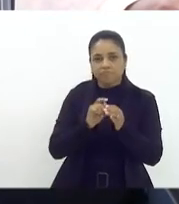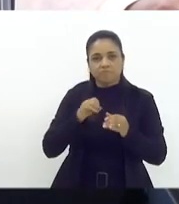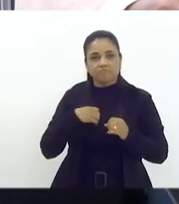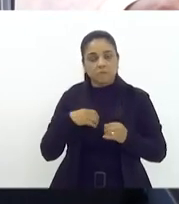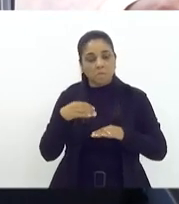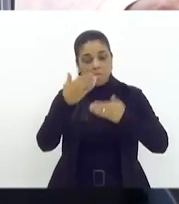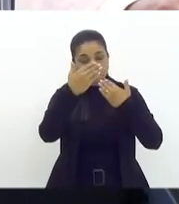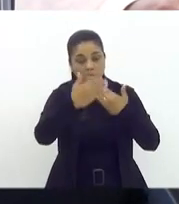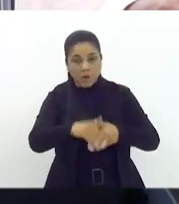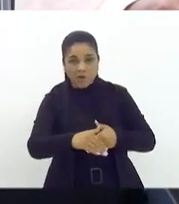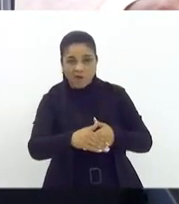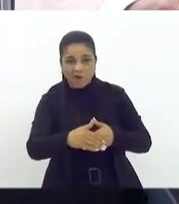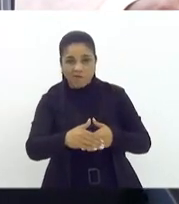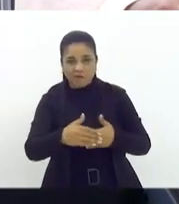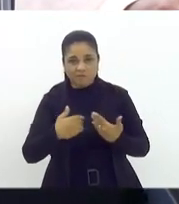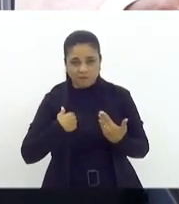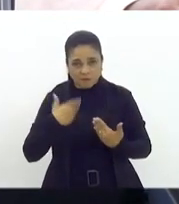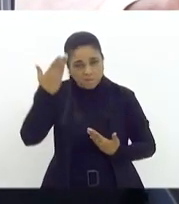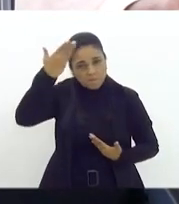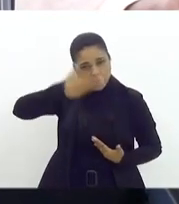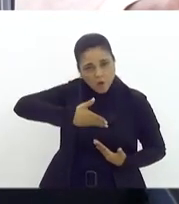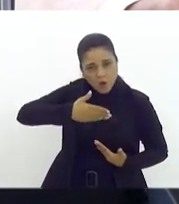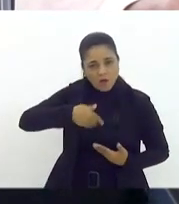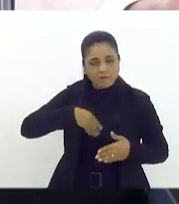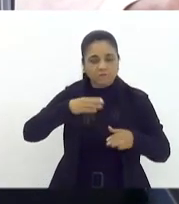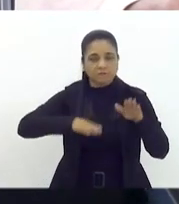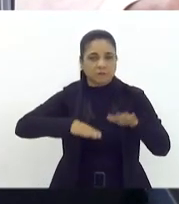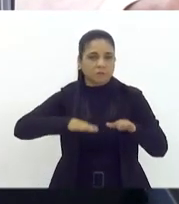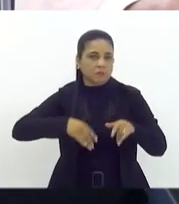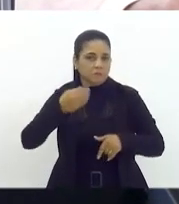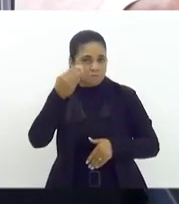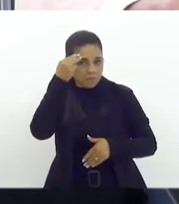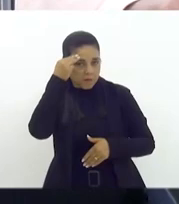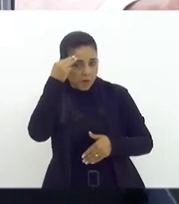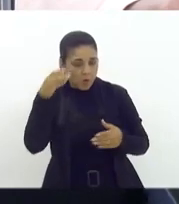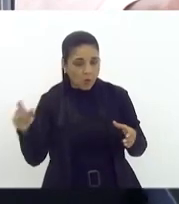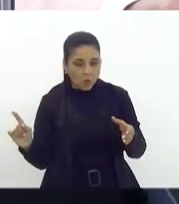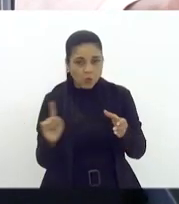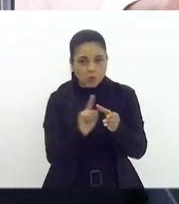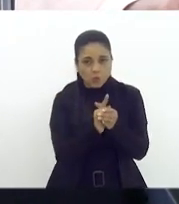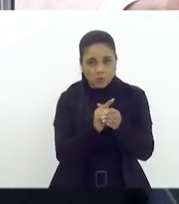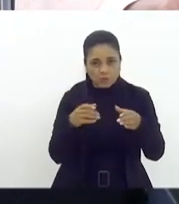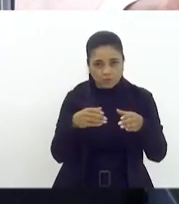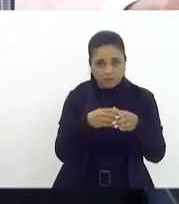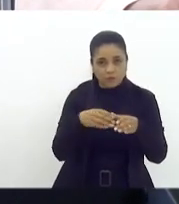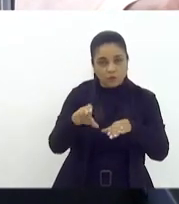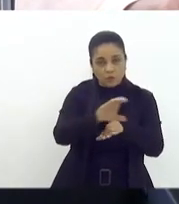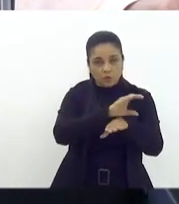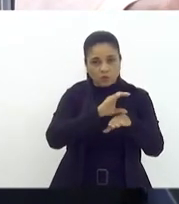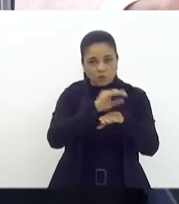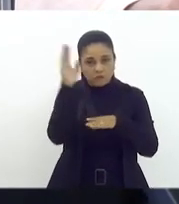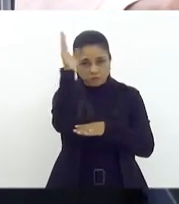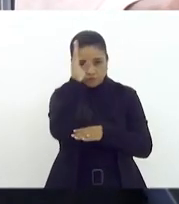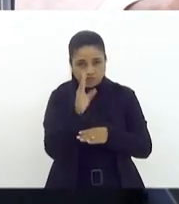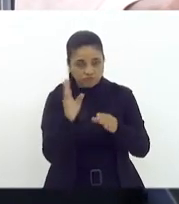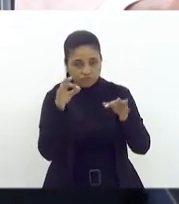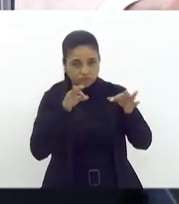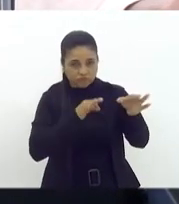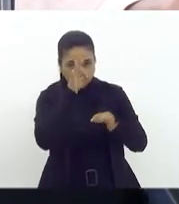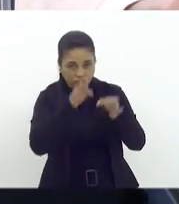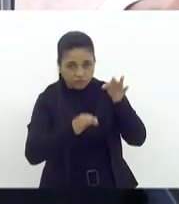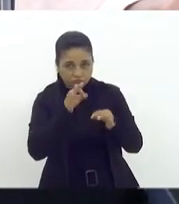das provas dependentes da memória um grupo do trabalho de trabalho do Conselho Nacional de Justiça